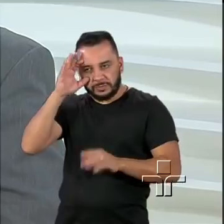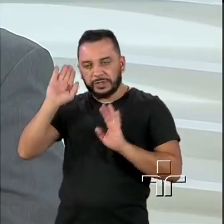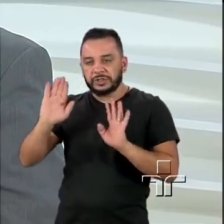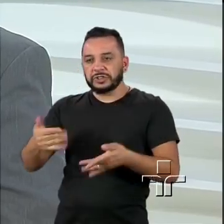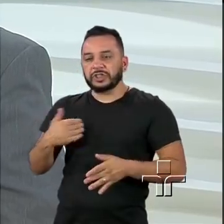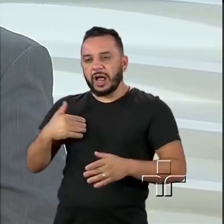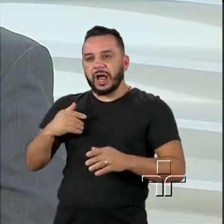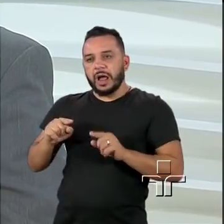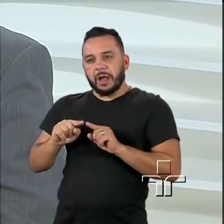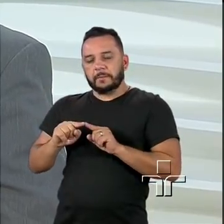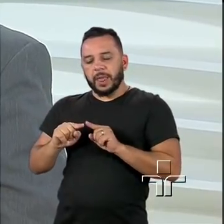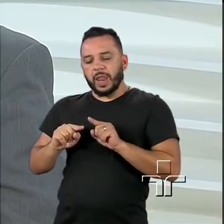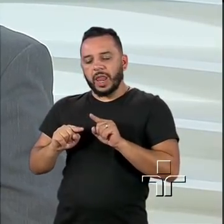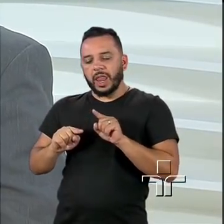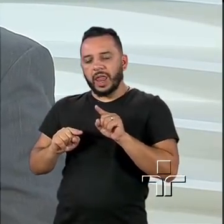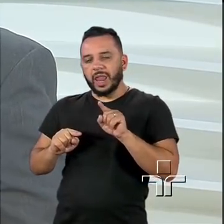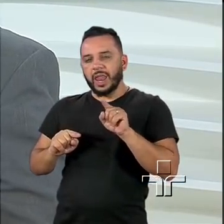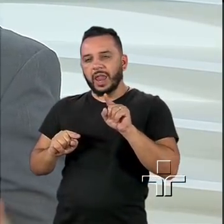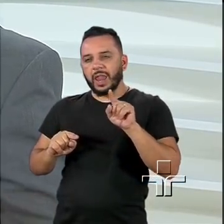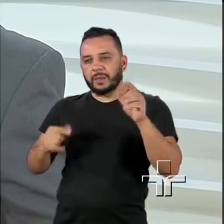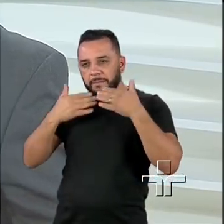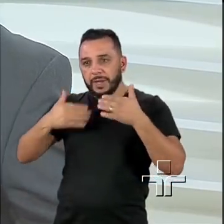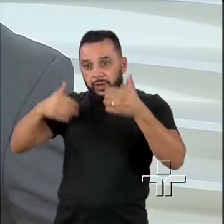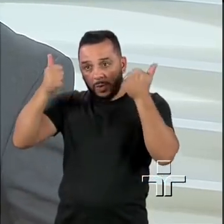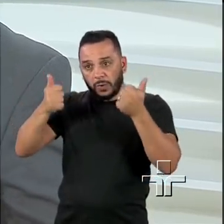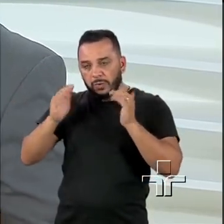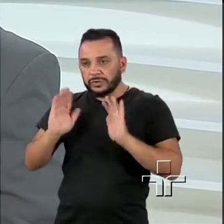a situação do Brasil, que a cada 3